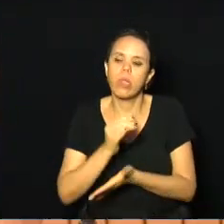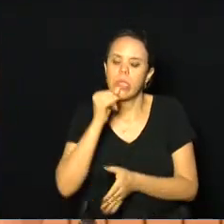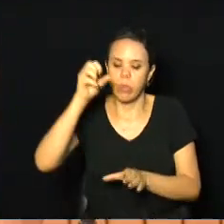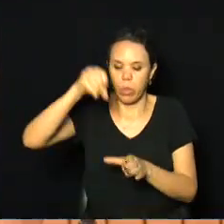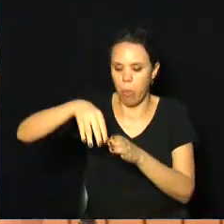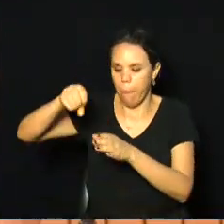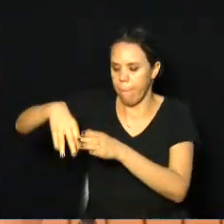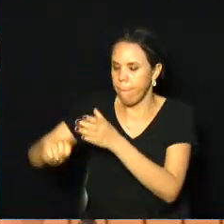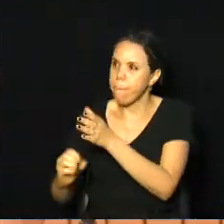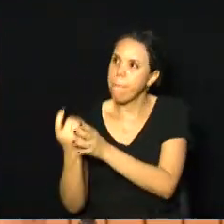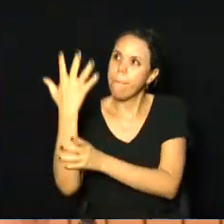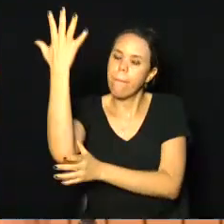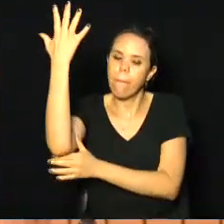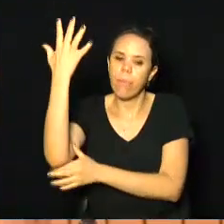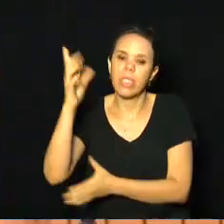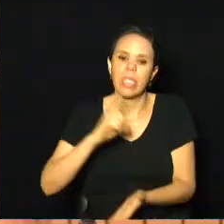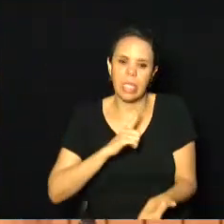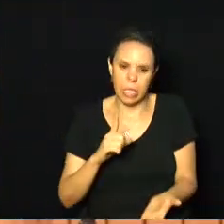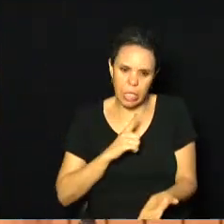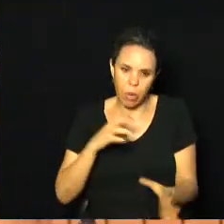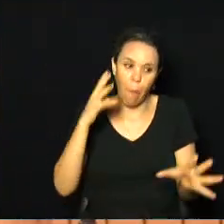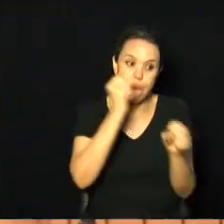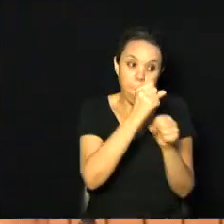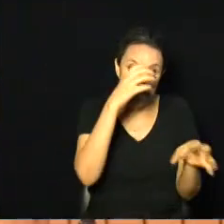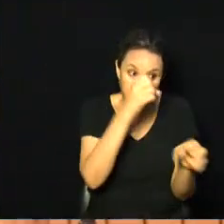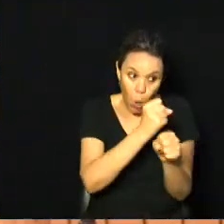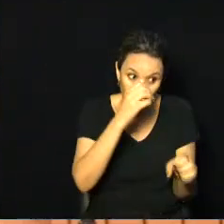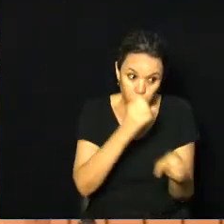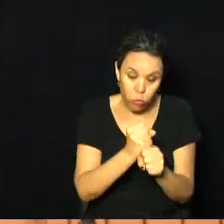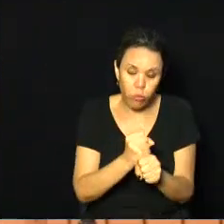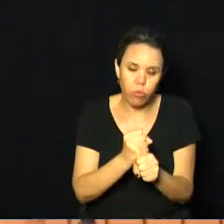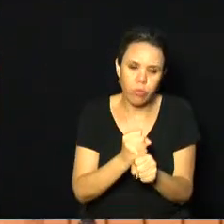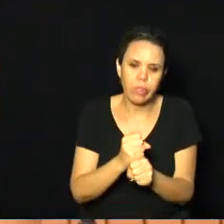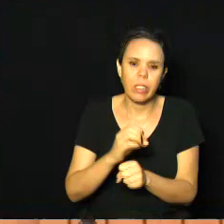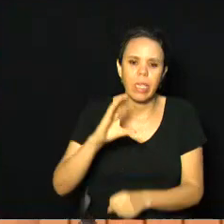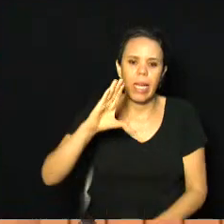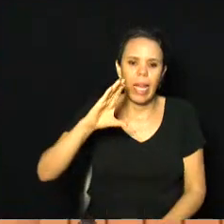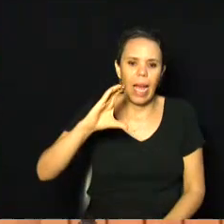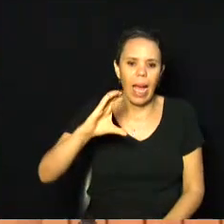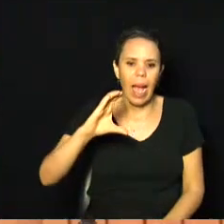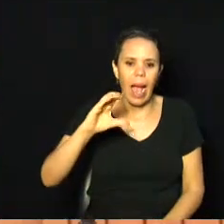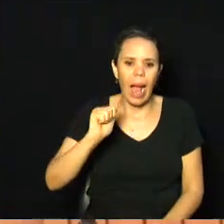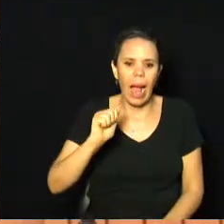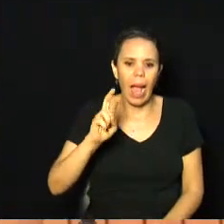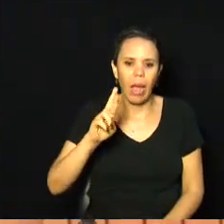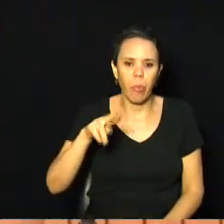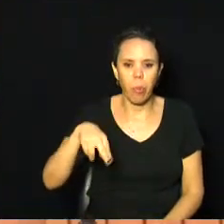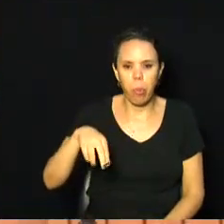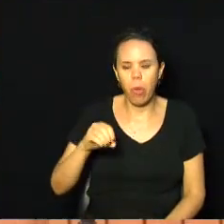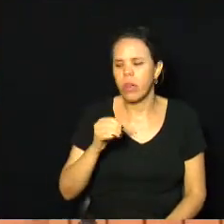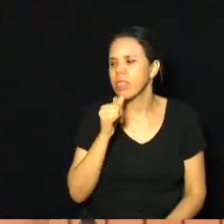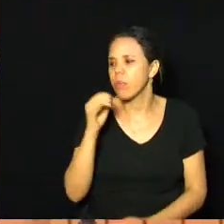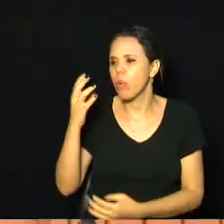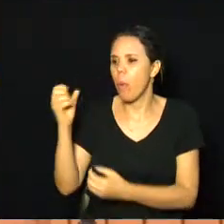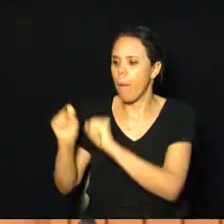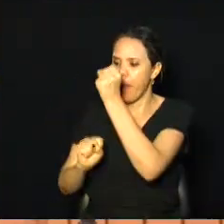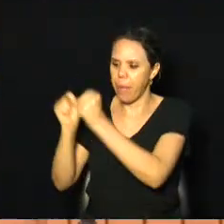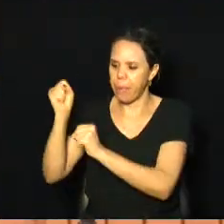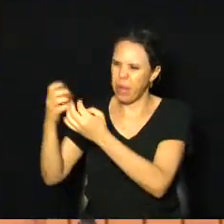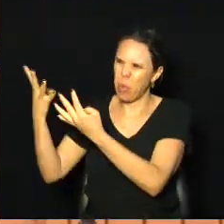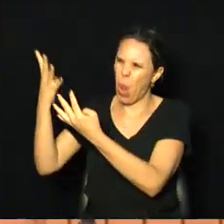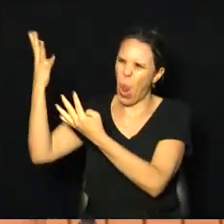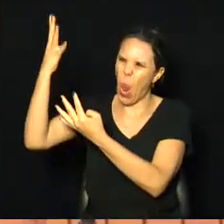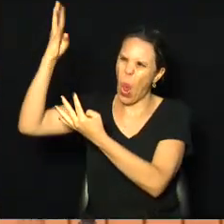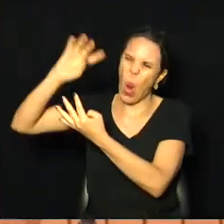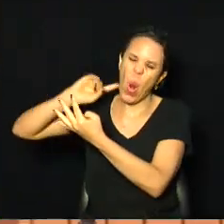você está tendo um crédito de carbono. Consequentemente, uma empresa que polui, uma siderúrgica, por exemplo,